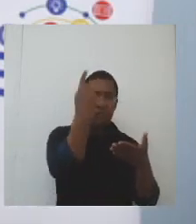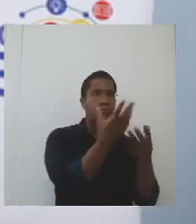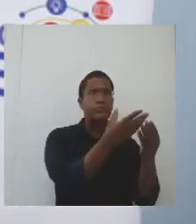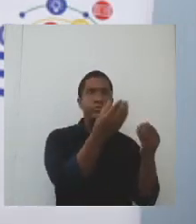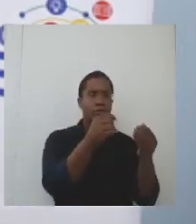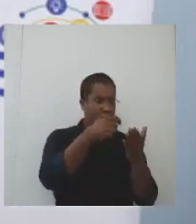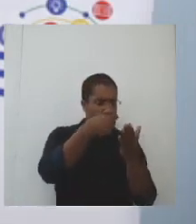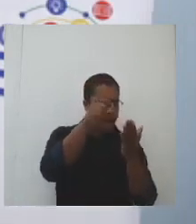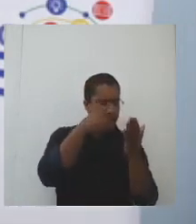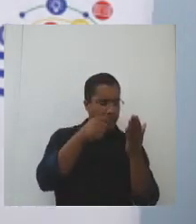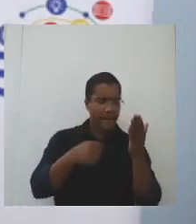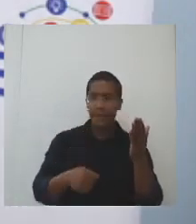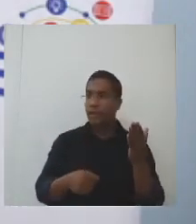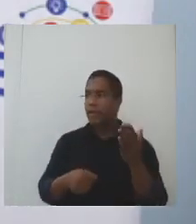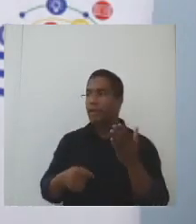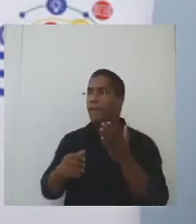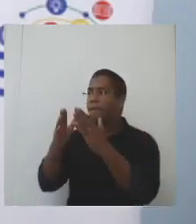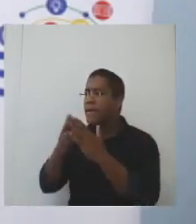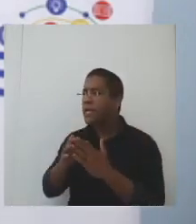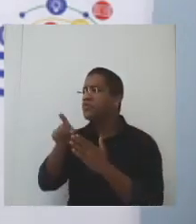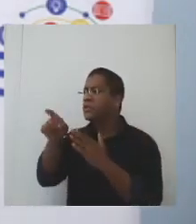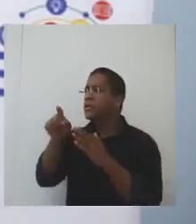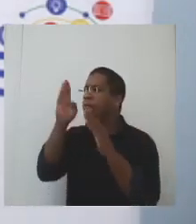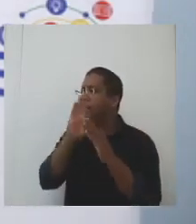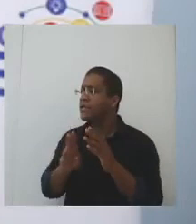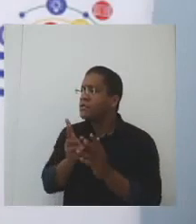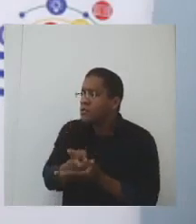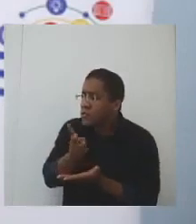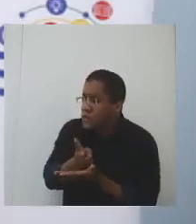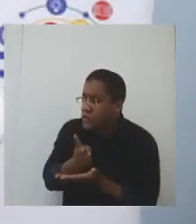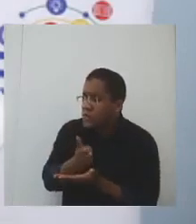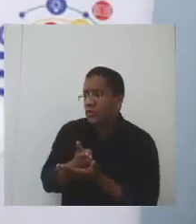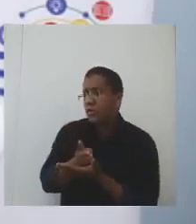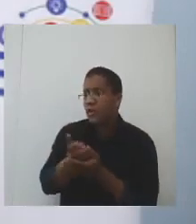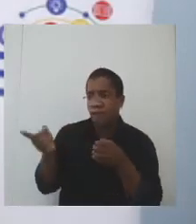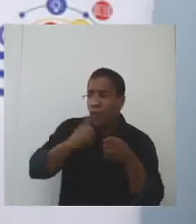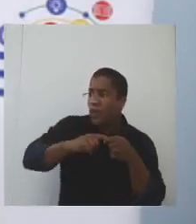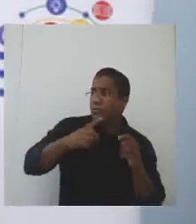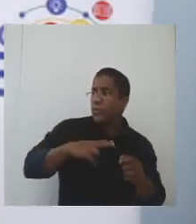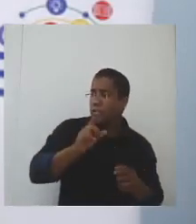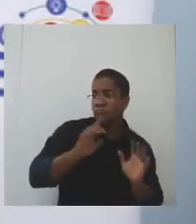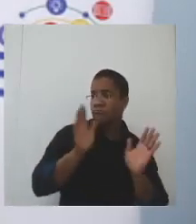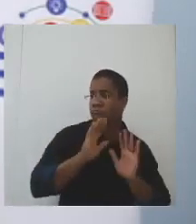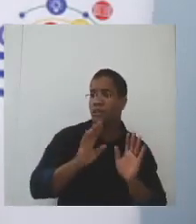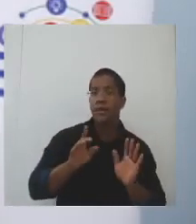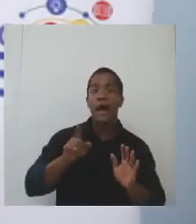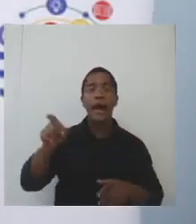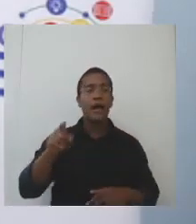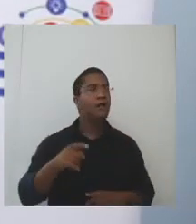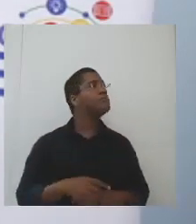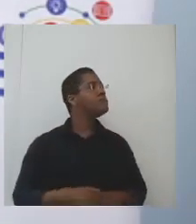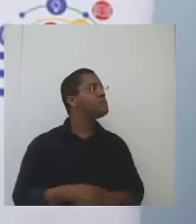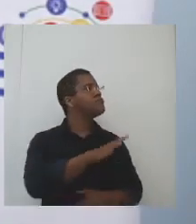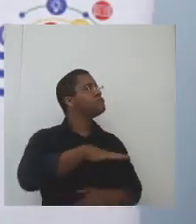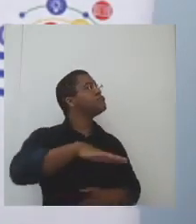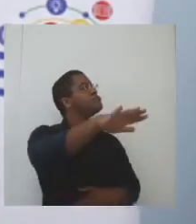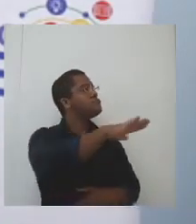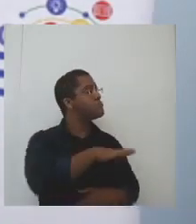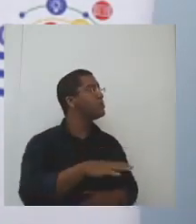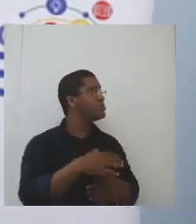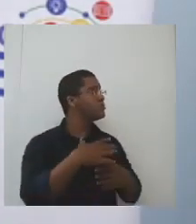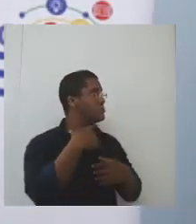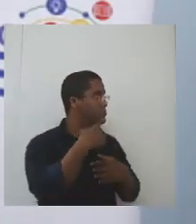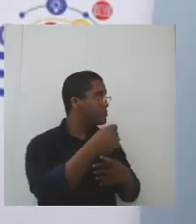Brasil, e ele diz o seguinte: como é para o bem de todos e felicidade geral da nação, estou pronto, diga ao povo